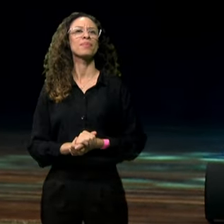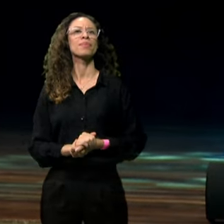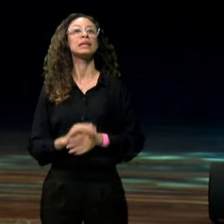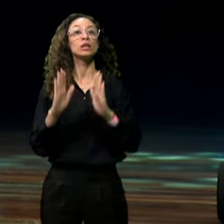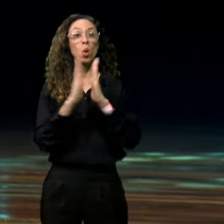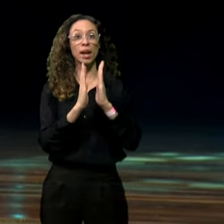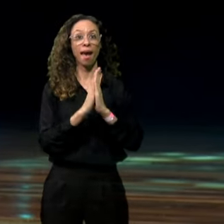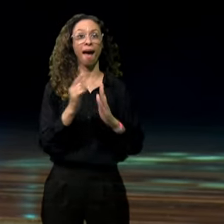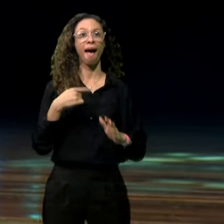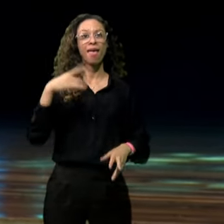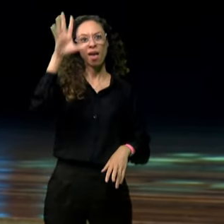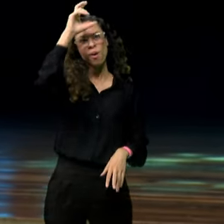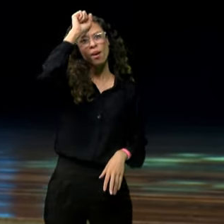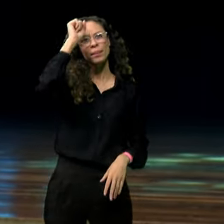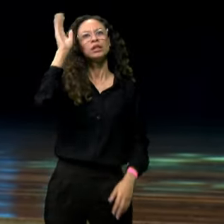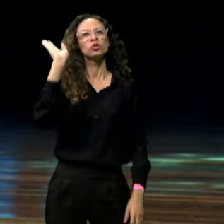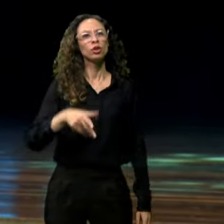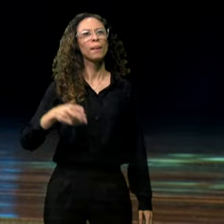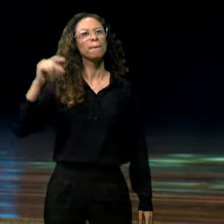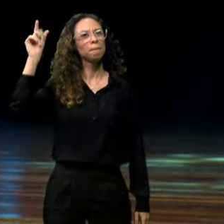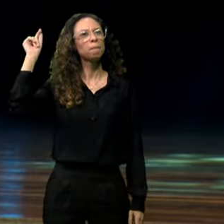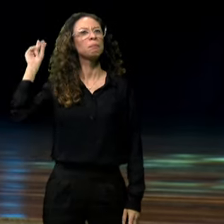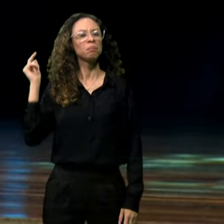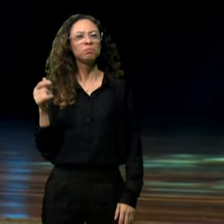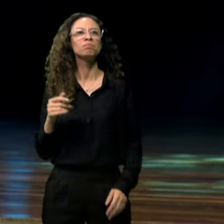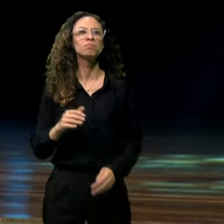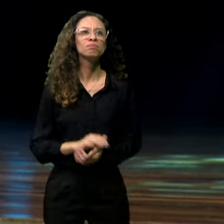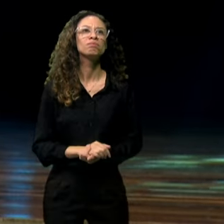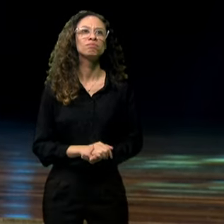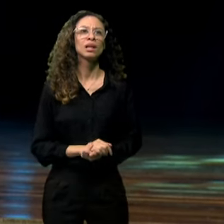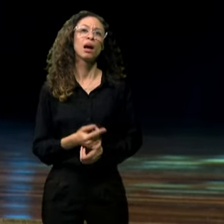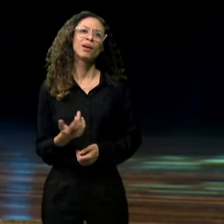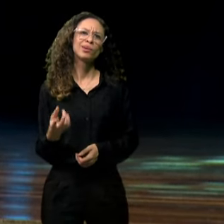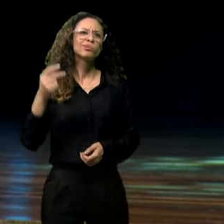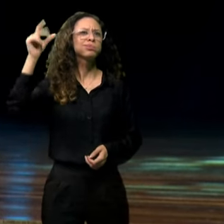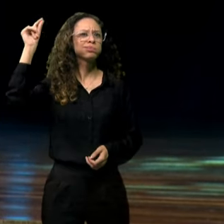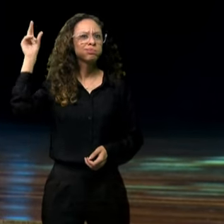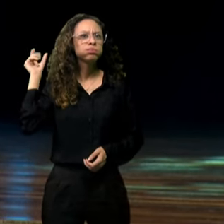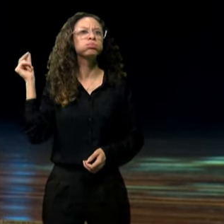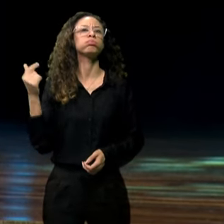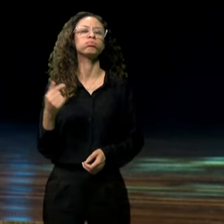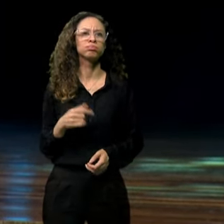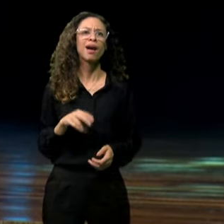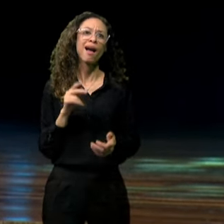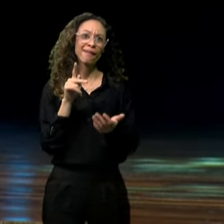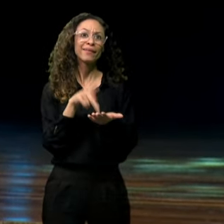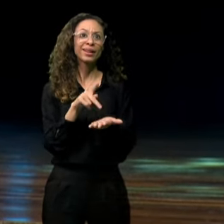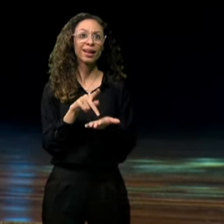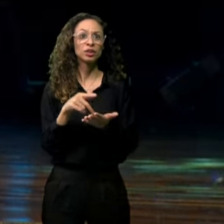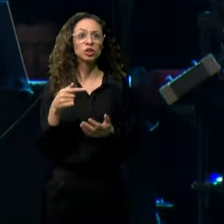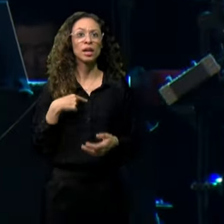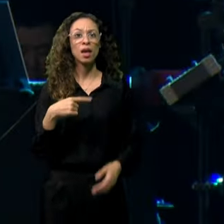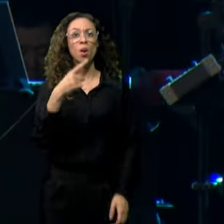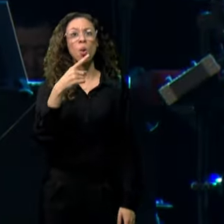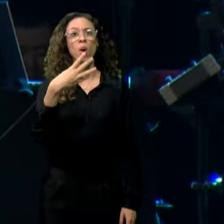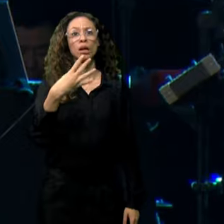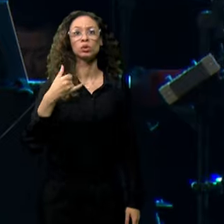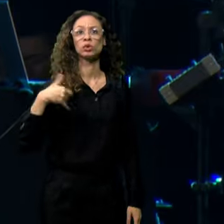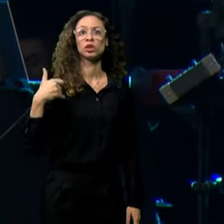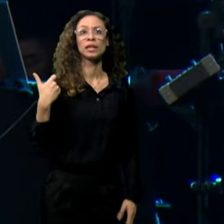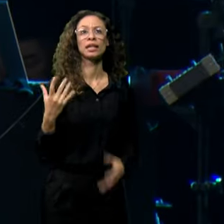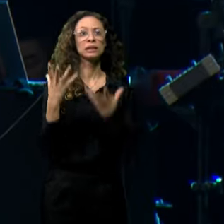tempo perdoe que eu diga muito tempo mas é verdade os 14 anos que me convertivei